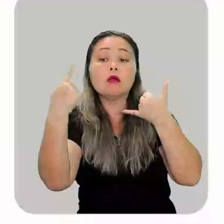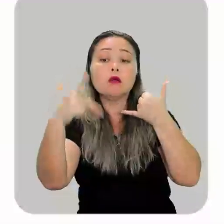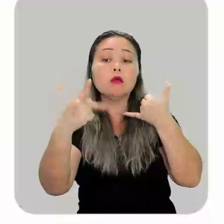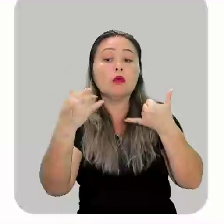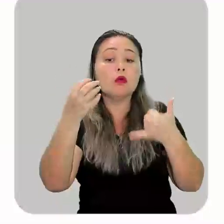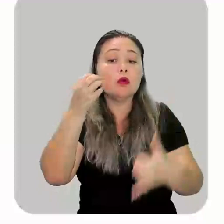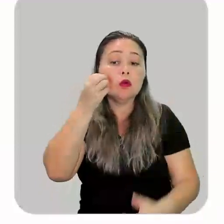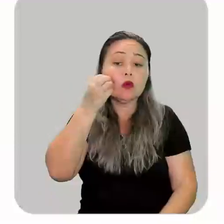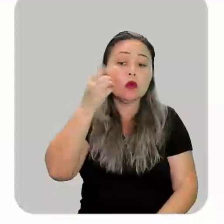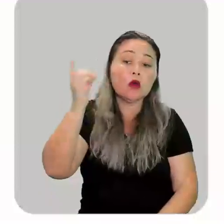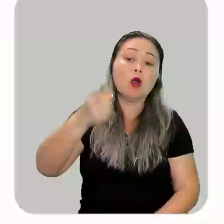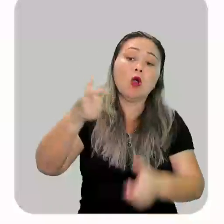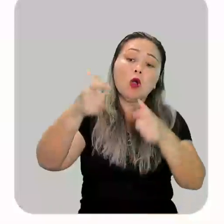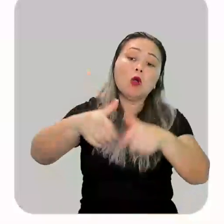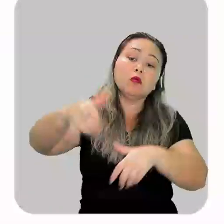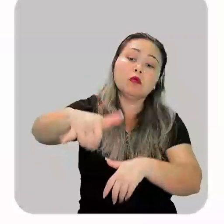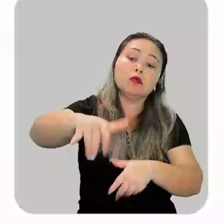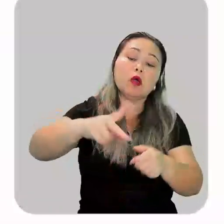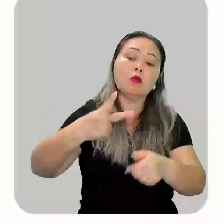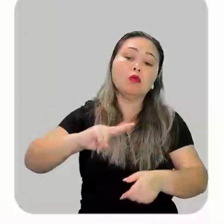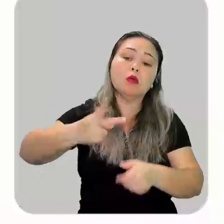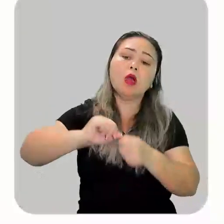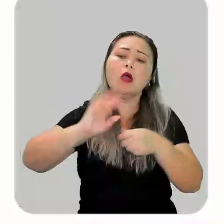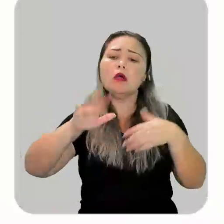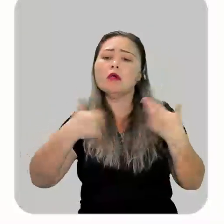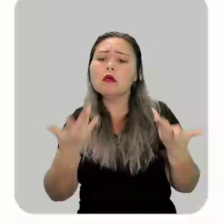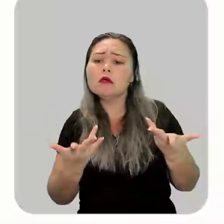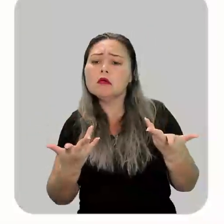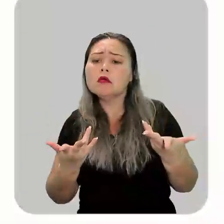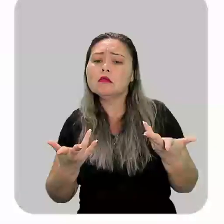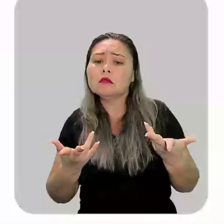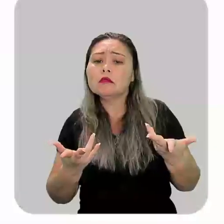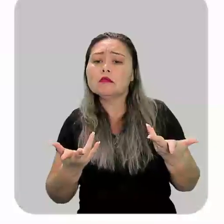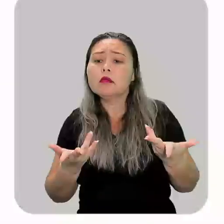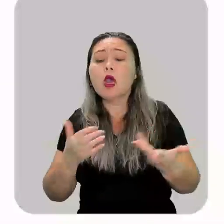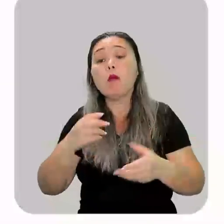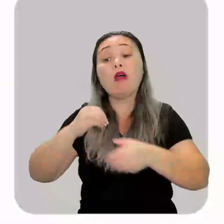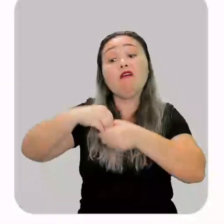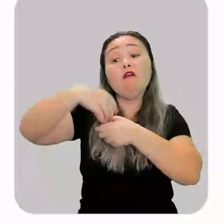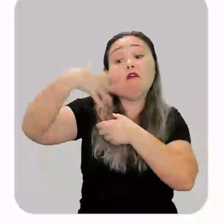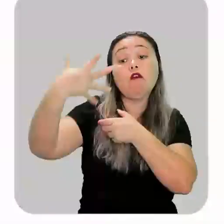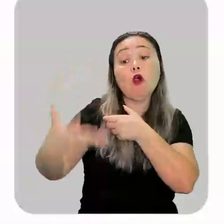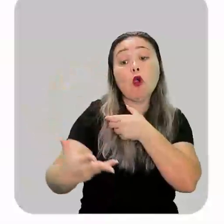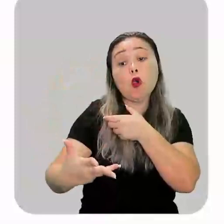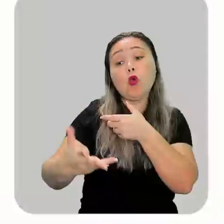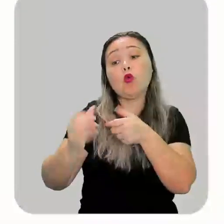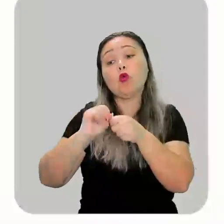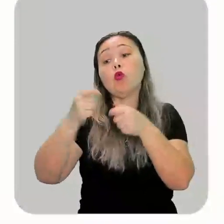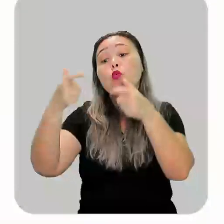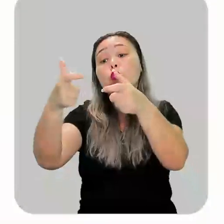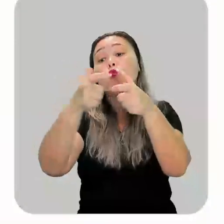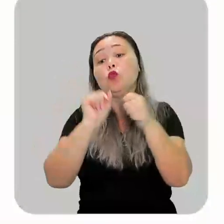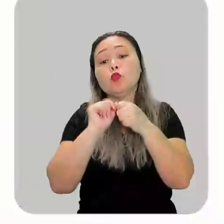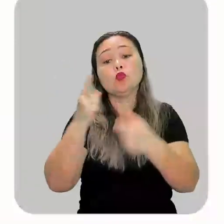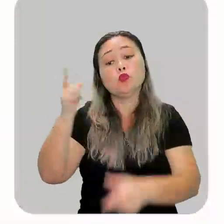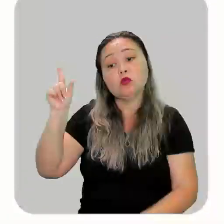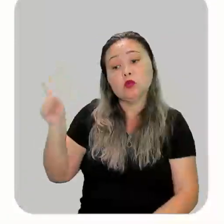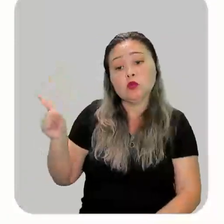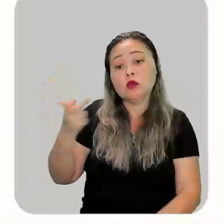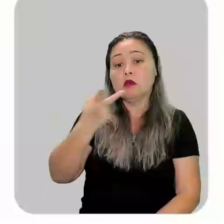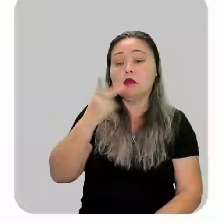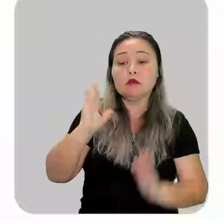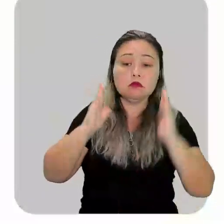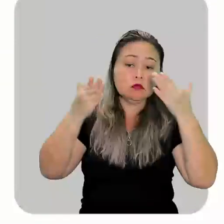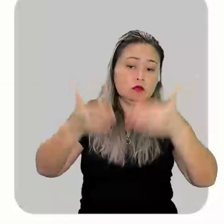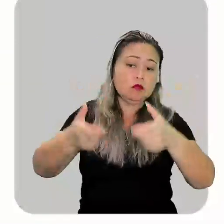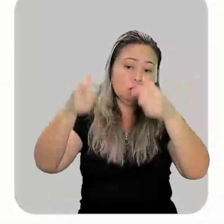celular. Por quê? Porque poderia o aluno questionar, e as ligações para fora, né? Para outros lugares. Então, ele já está referindo a